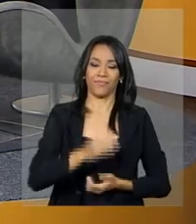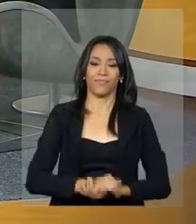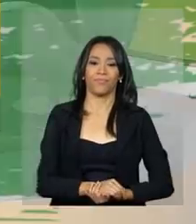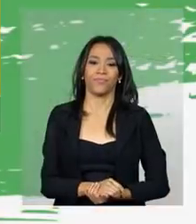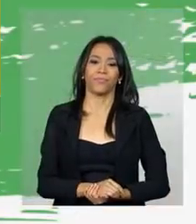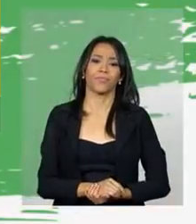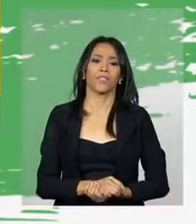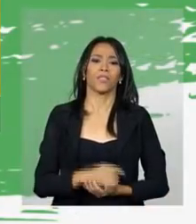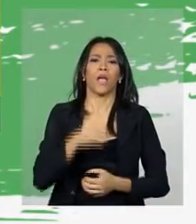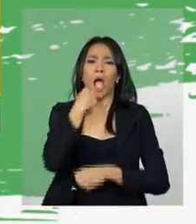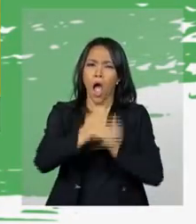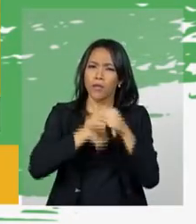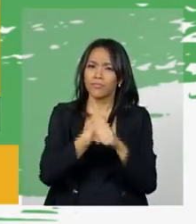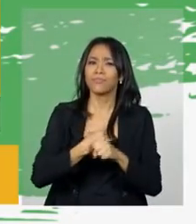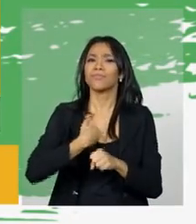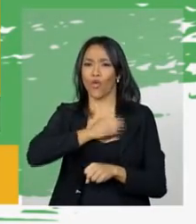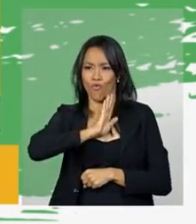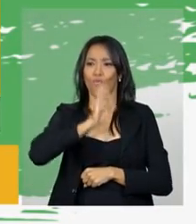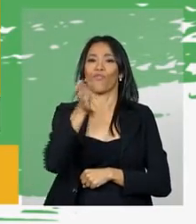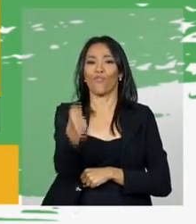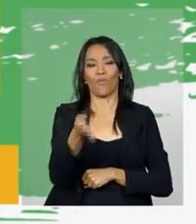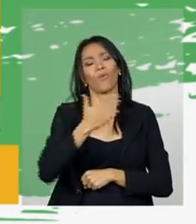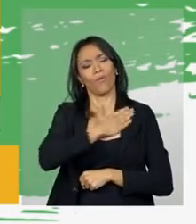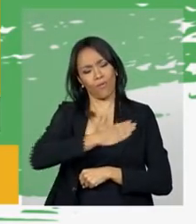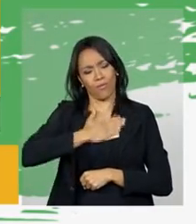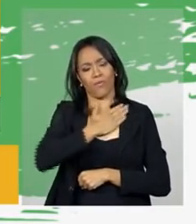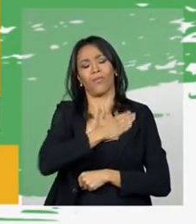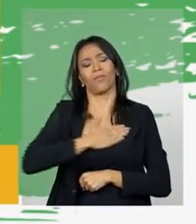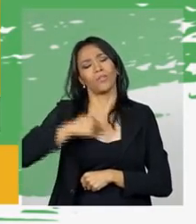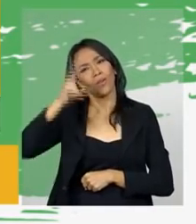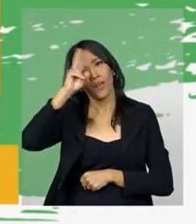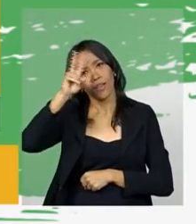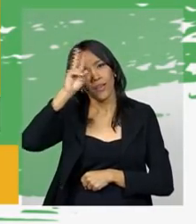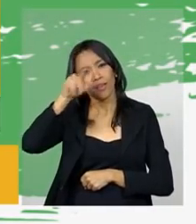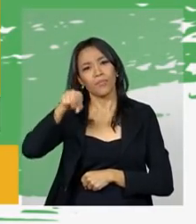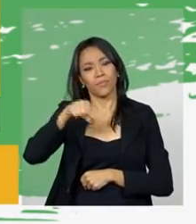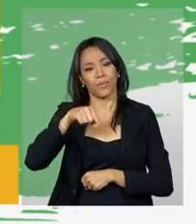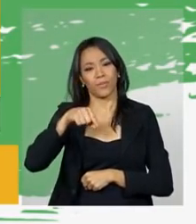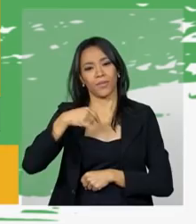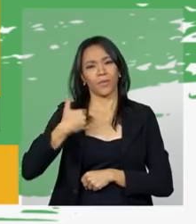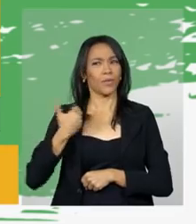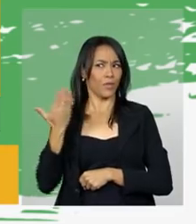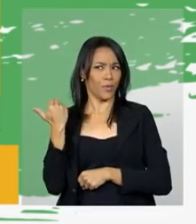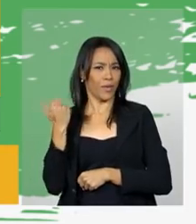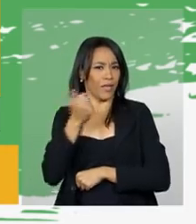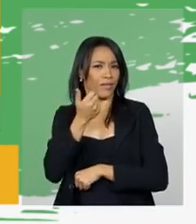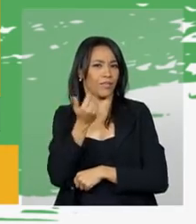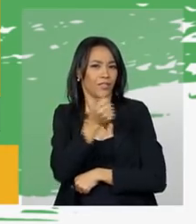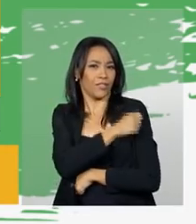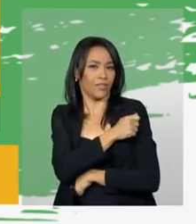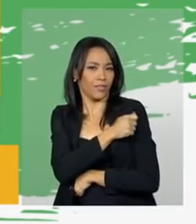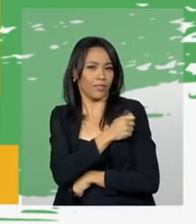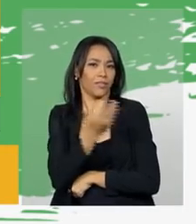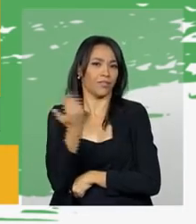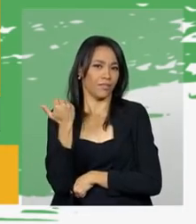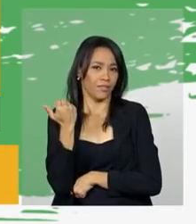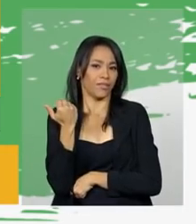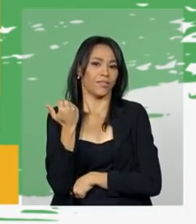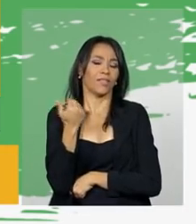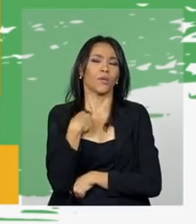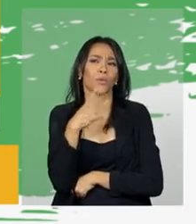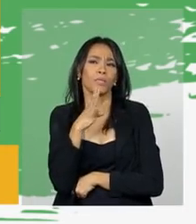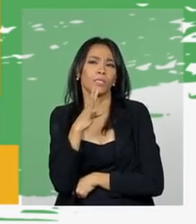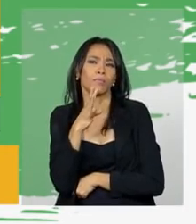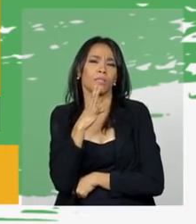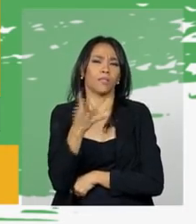Todos os anos, eu gosto, né? Lembro daquela mocidade, quando eu era estudante, que eu ocupava um banco de